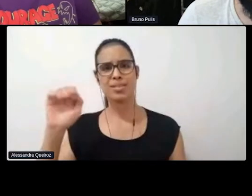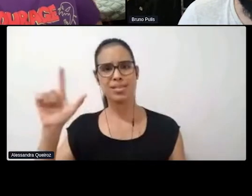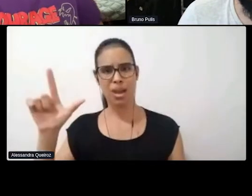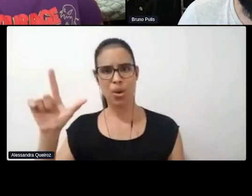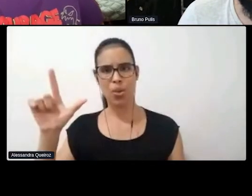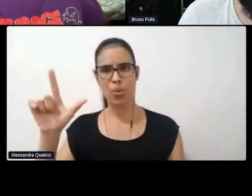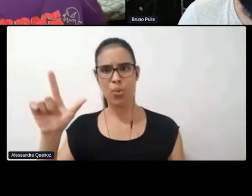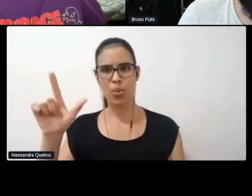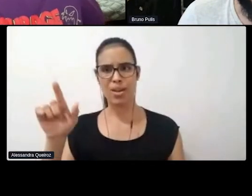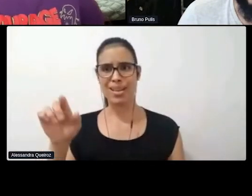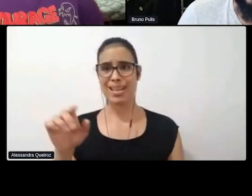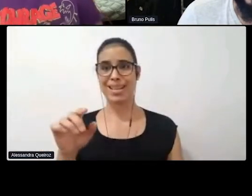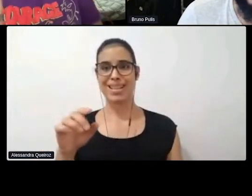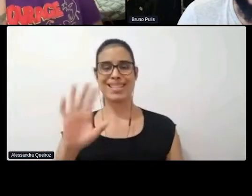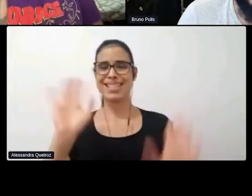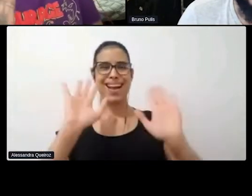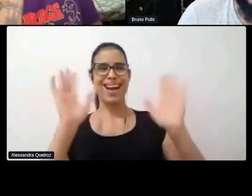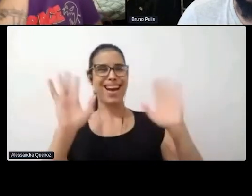Não.